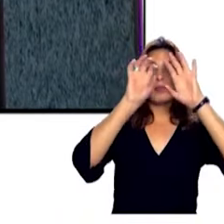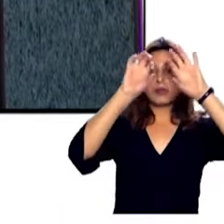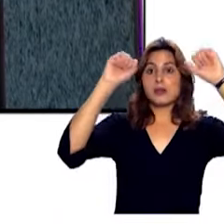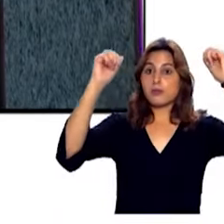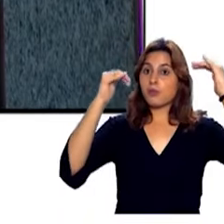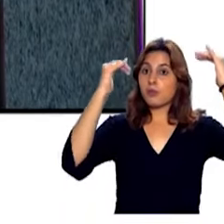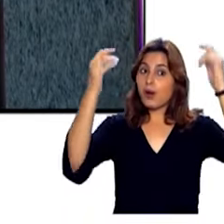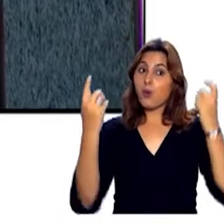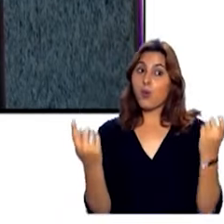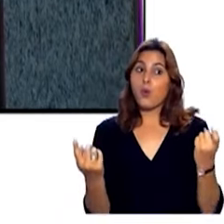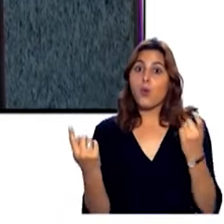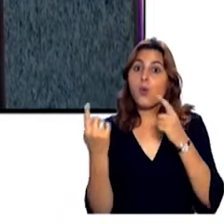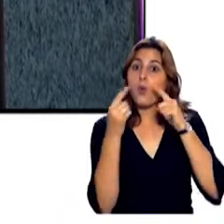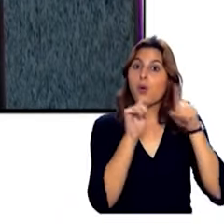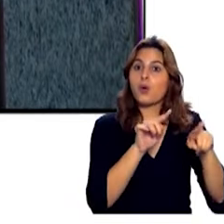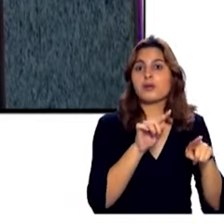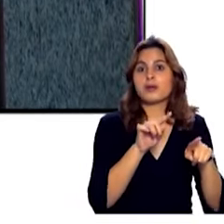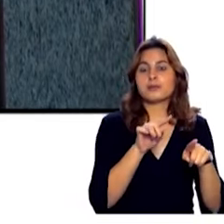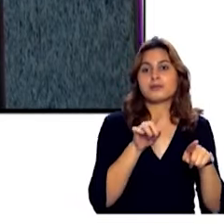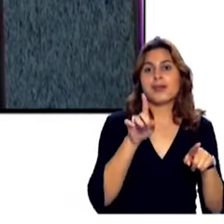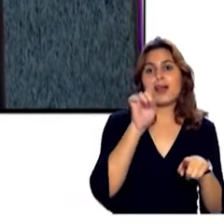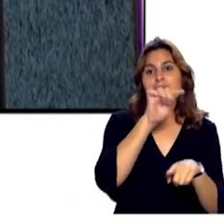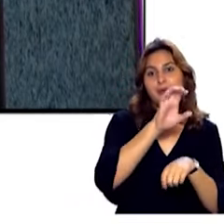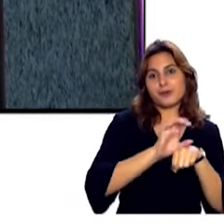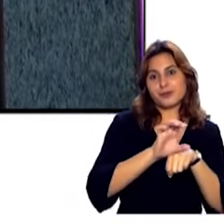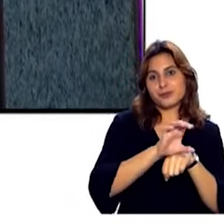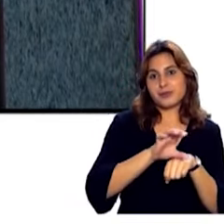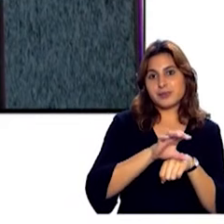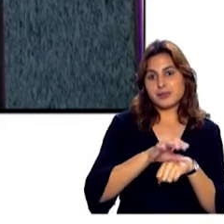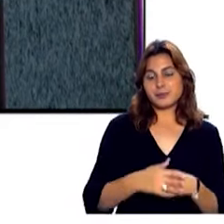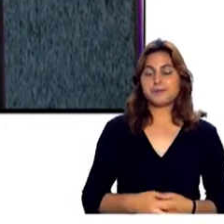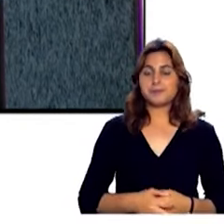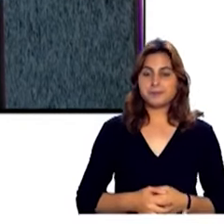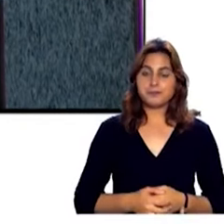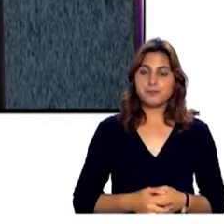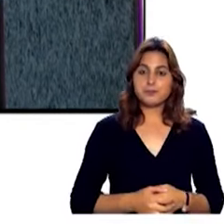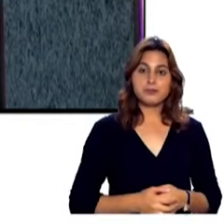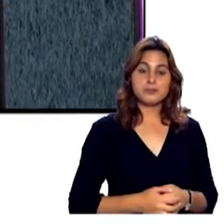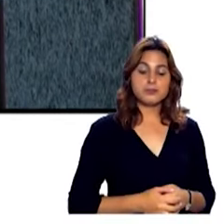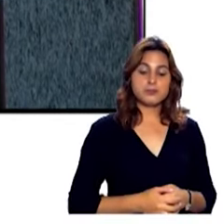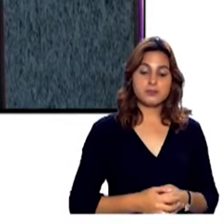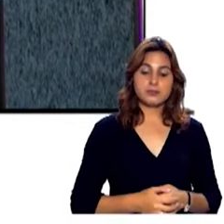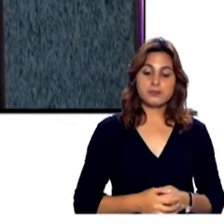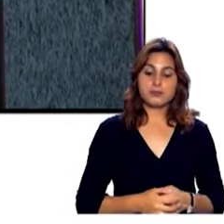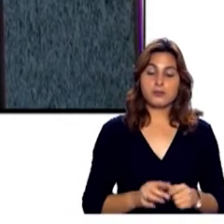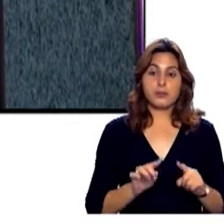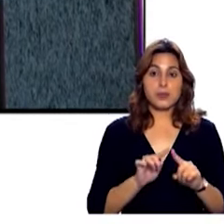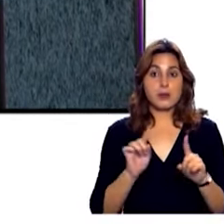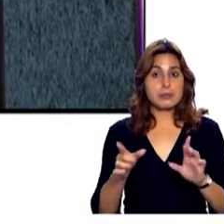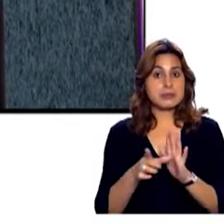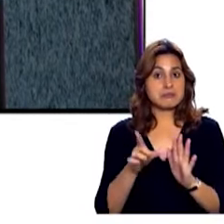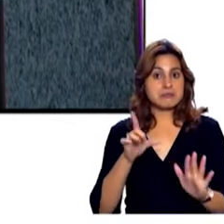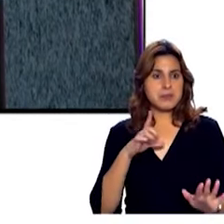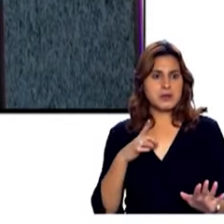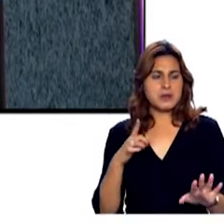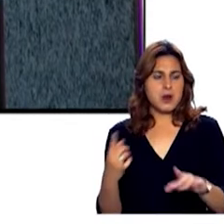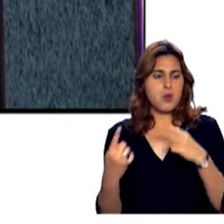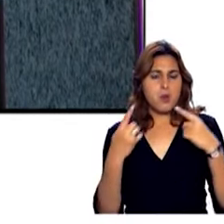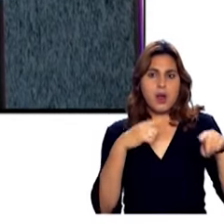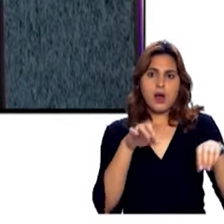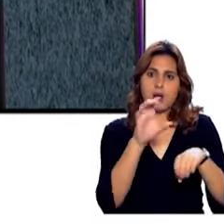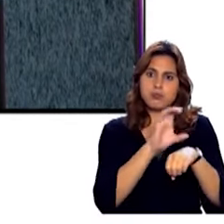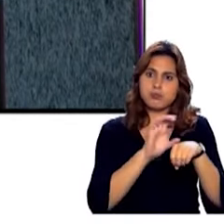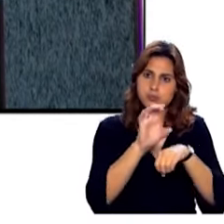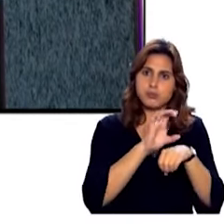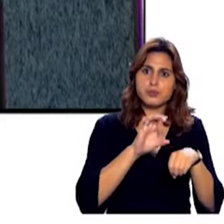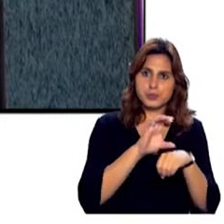dispositivo da Constituição bom sim mas se antes Contrariar dispositivo da Constituição